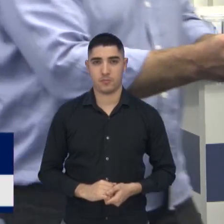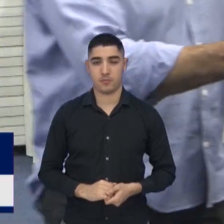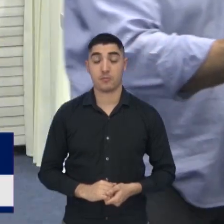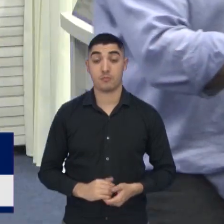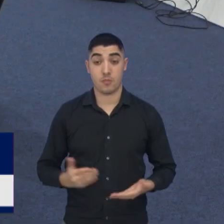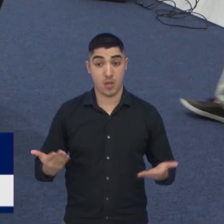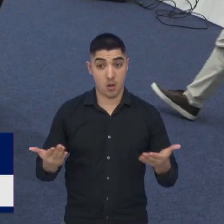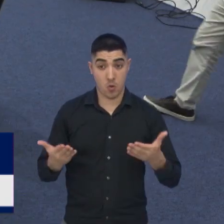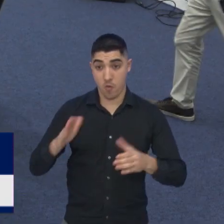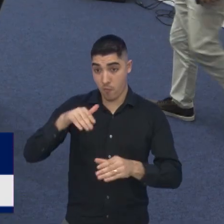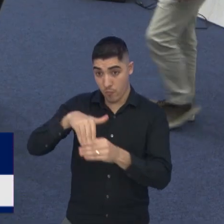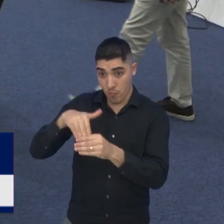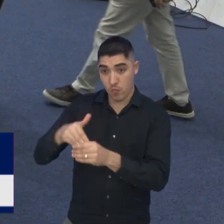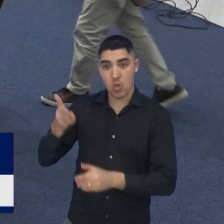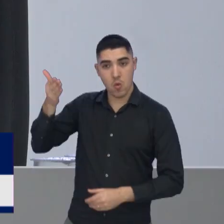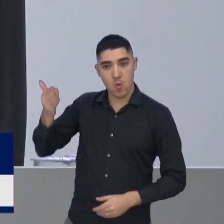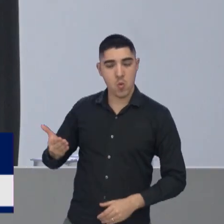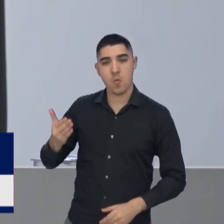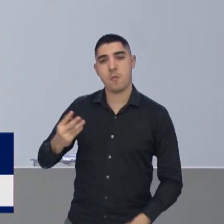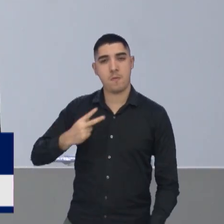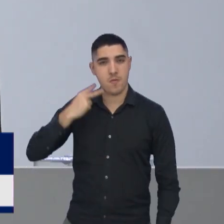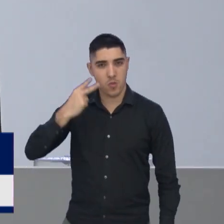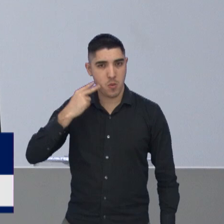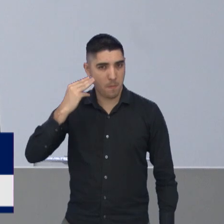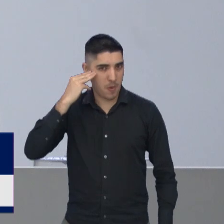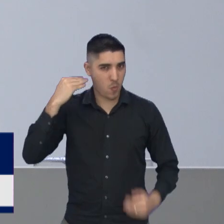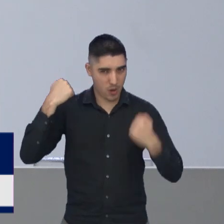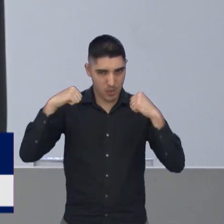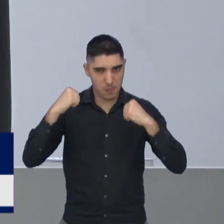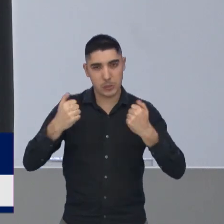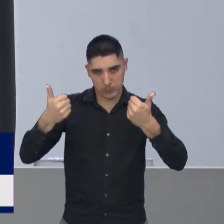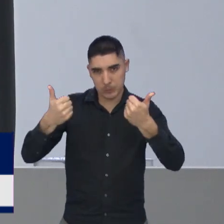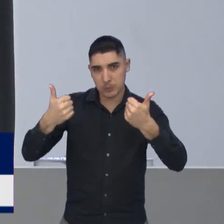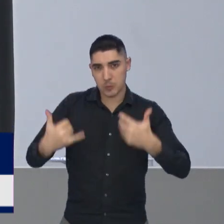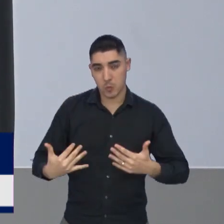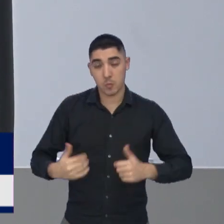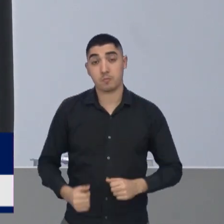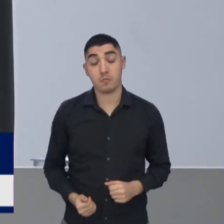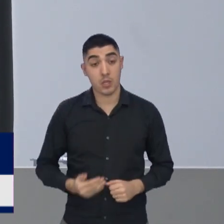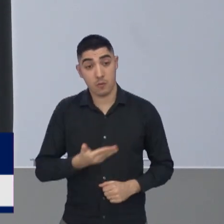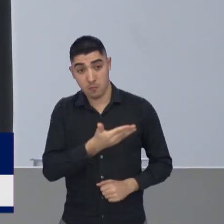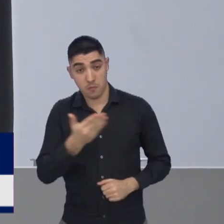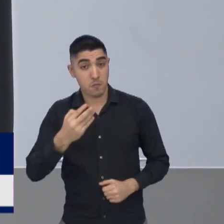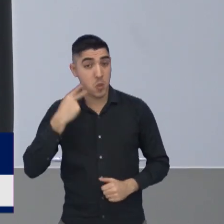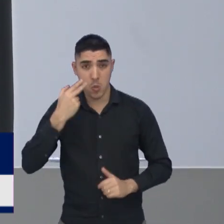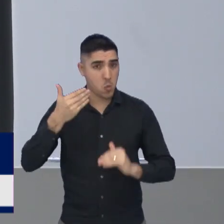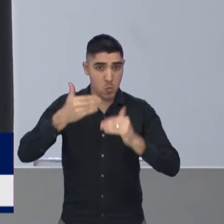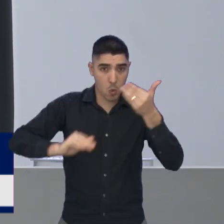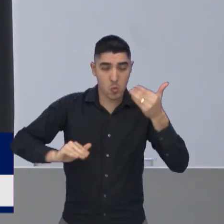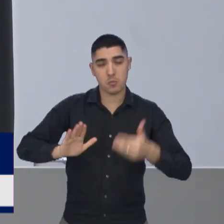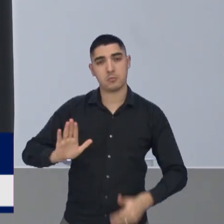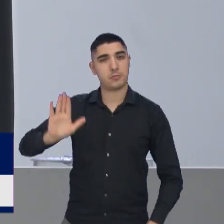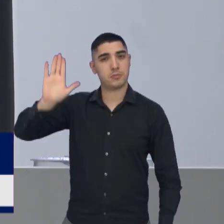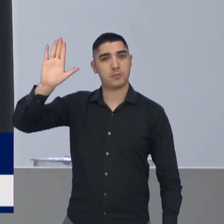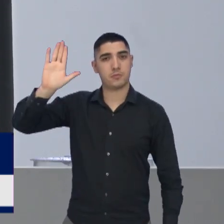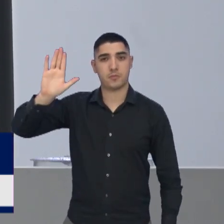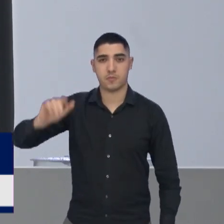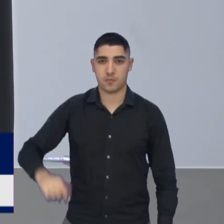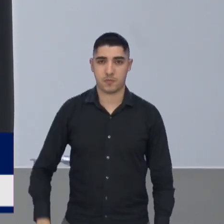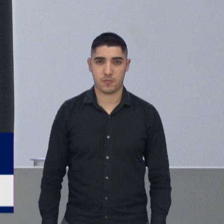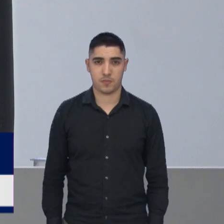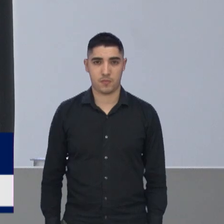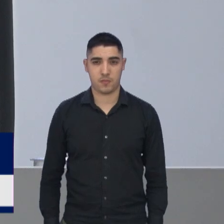Em votação, o pedido verbal do vereador Marcão da Academia. Vereadores favoráveis permaneçam como estão, os contrários